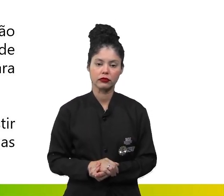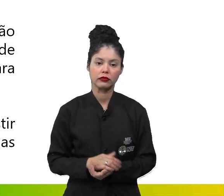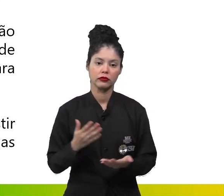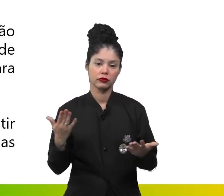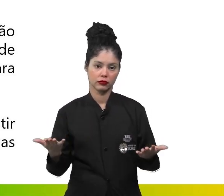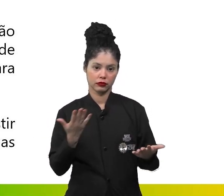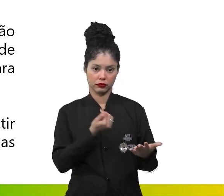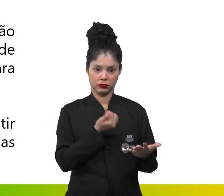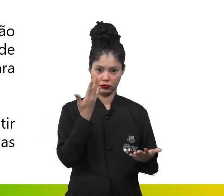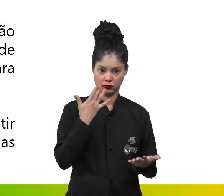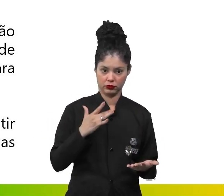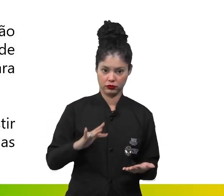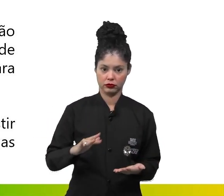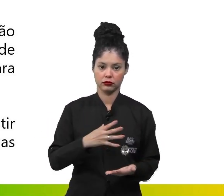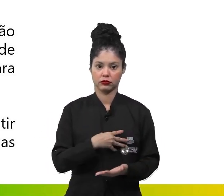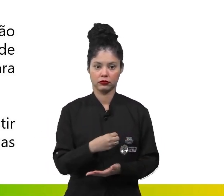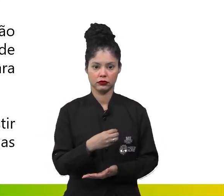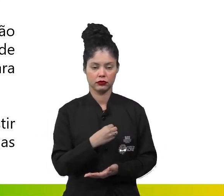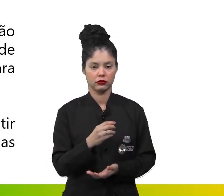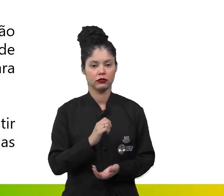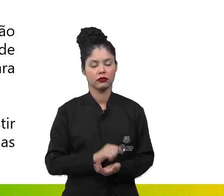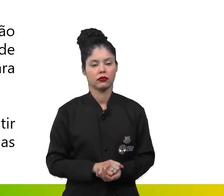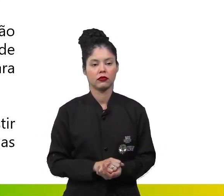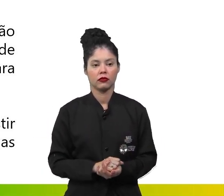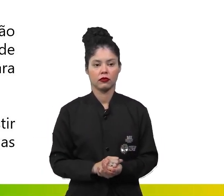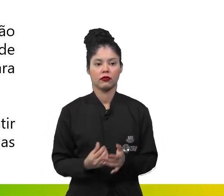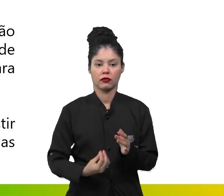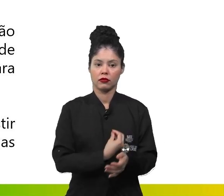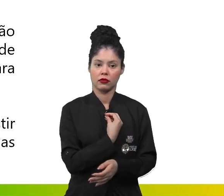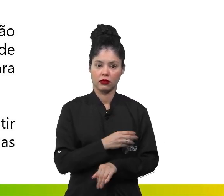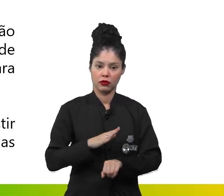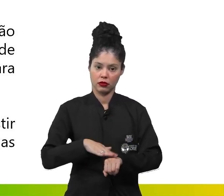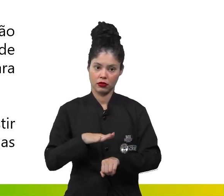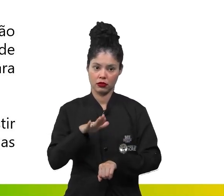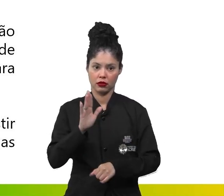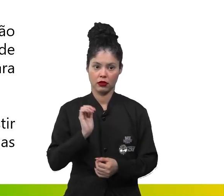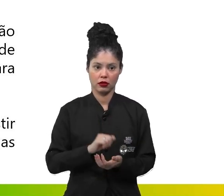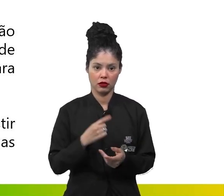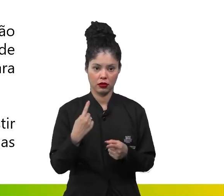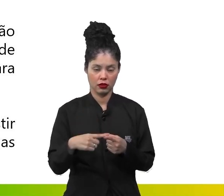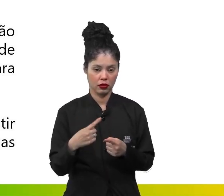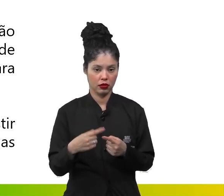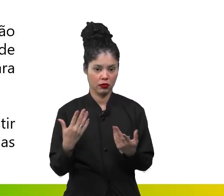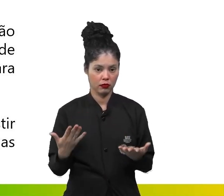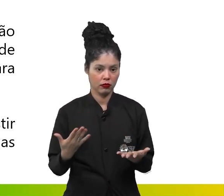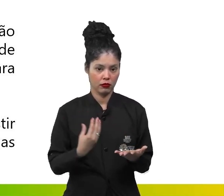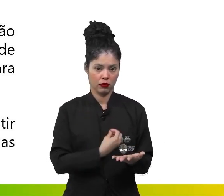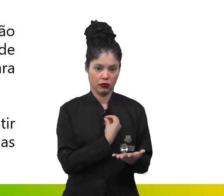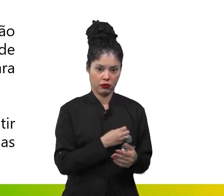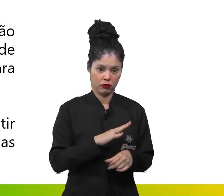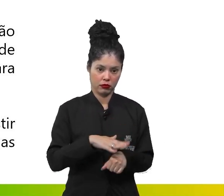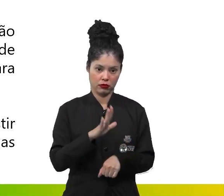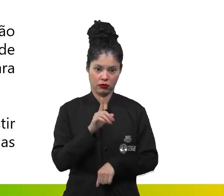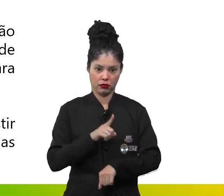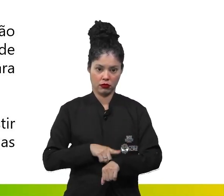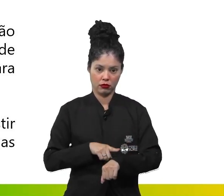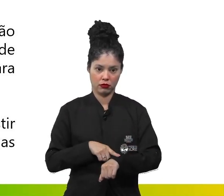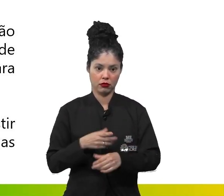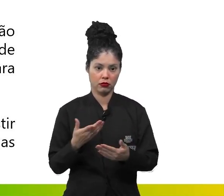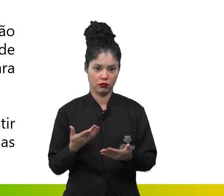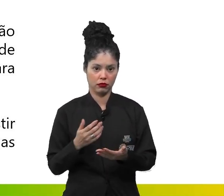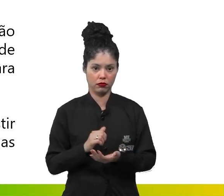relação ao número de filhos, e as pessoas estão vivendo mais tempo. Por que, professora, as pessoas estão vivendo mais tempo?